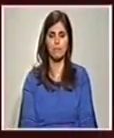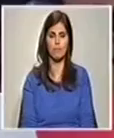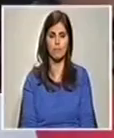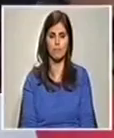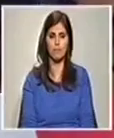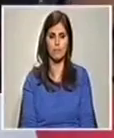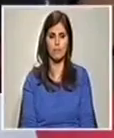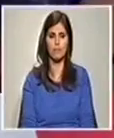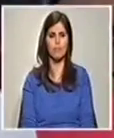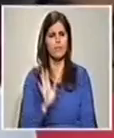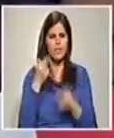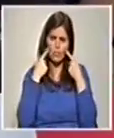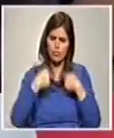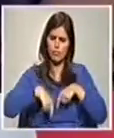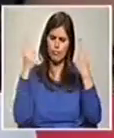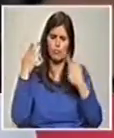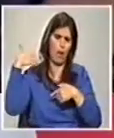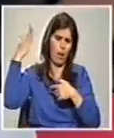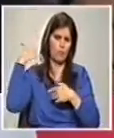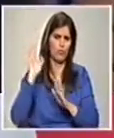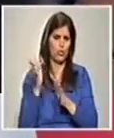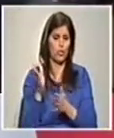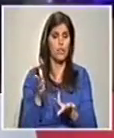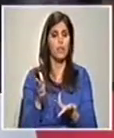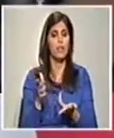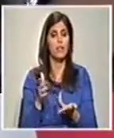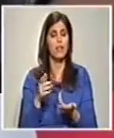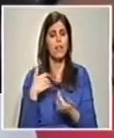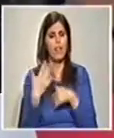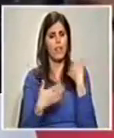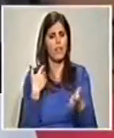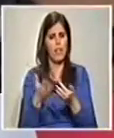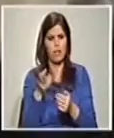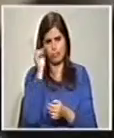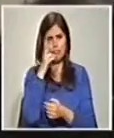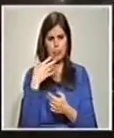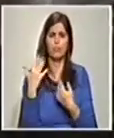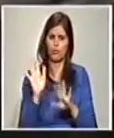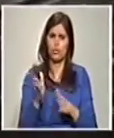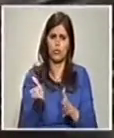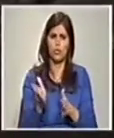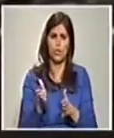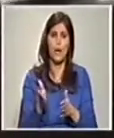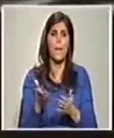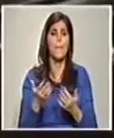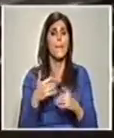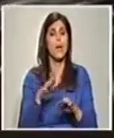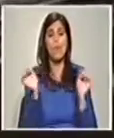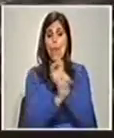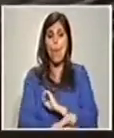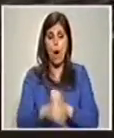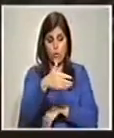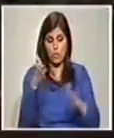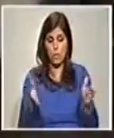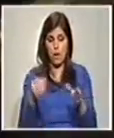Porque já temos vindo a divulgar há algum tempo, já está com donativos bastante consideráveis e mesmo sem estar o estúdio connosco